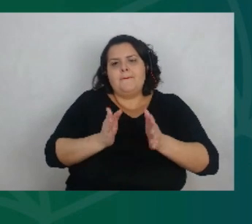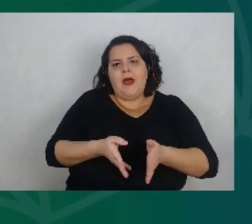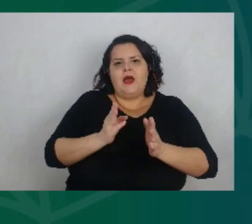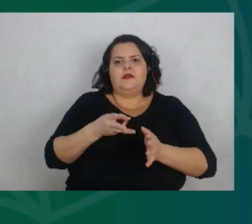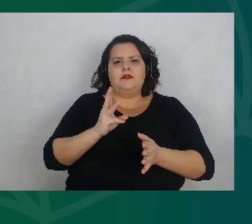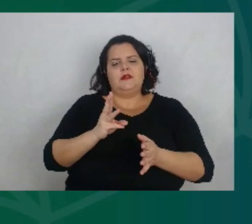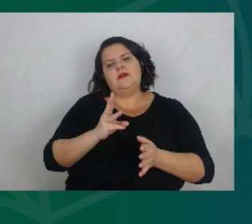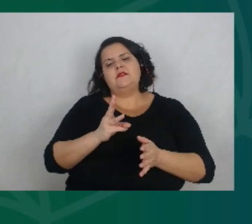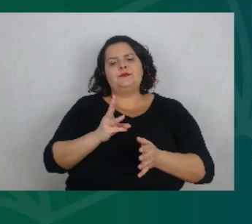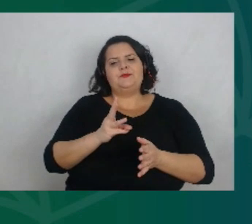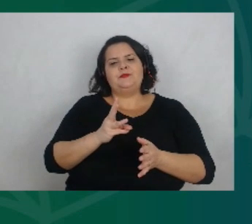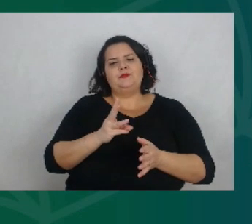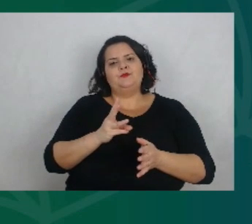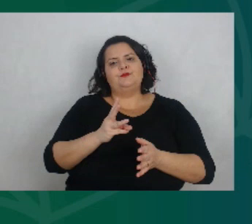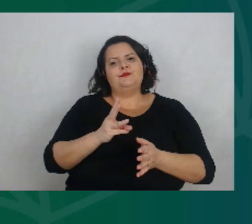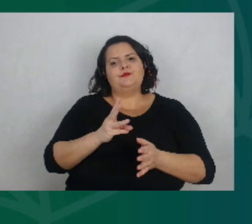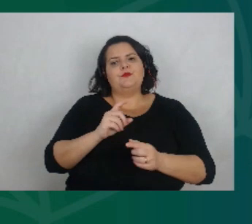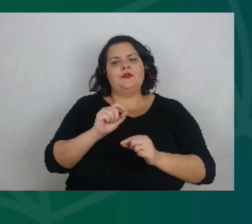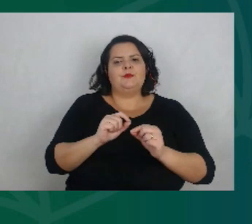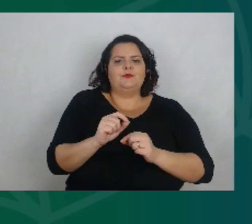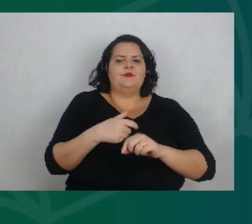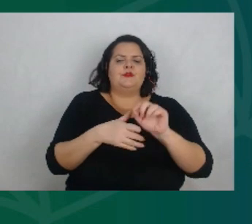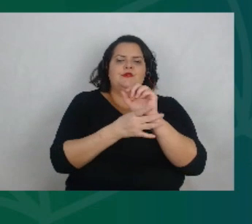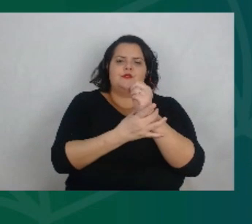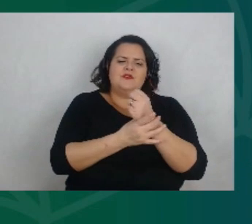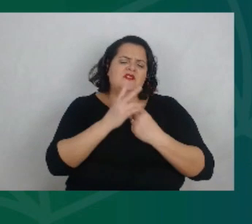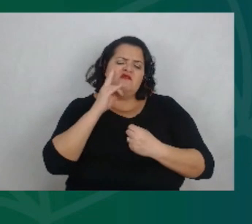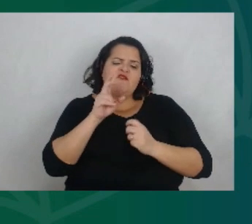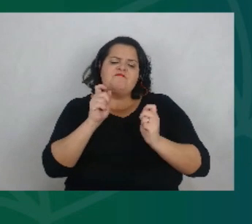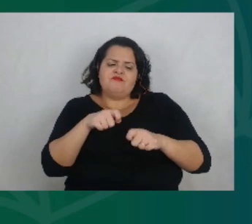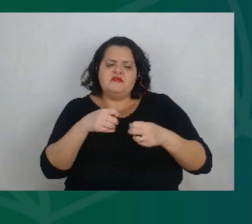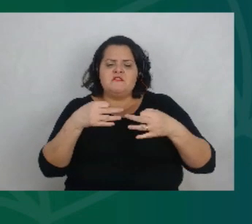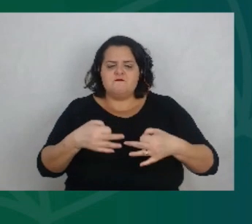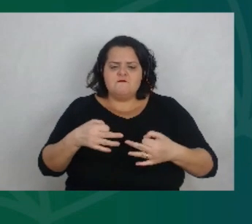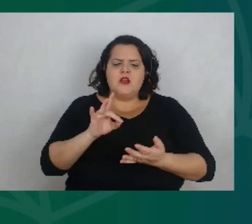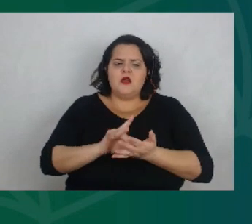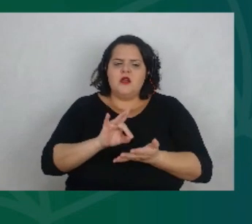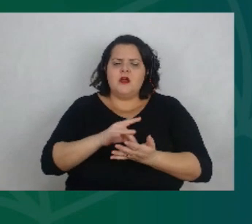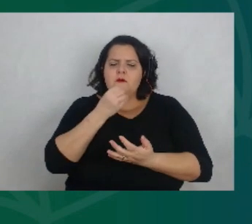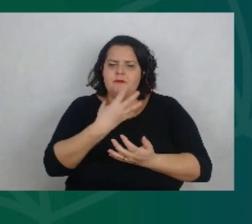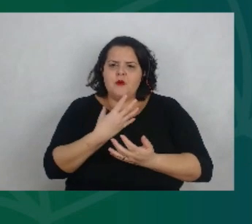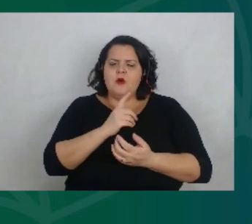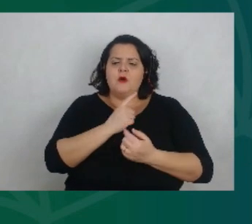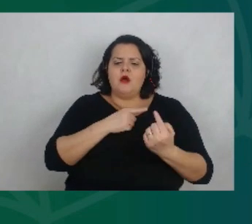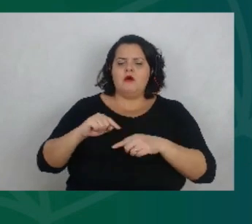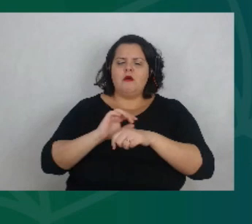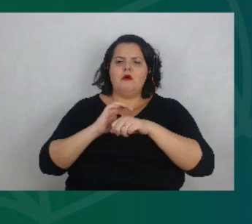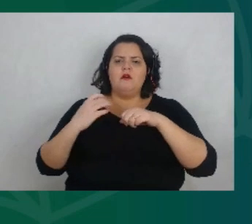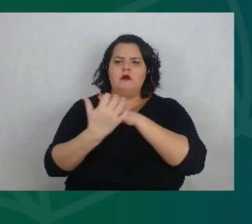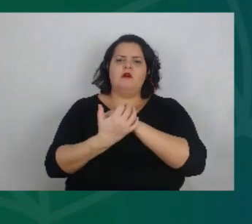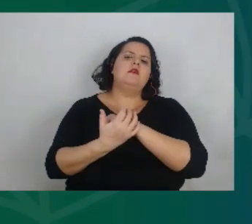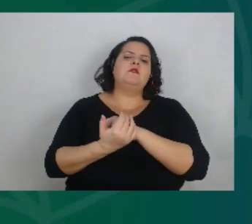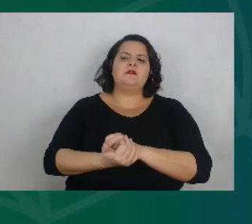eficácia, mas principalmente a eficácia contra o coronavírus Covid-19. Próxima.